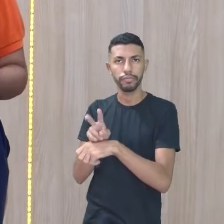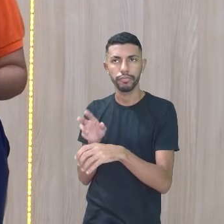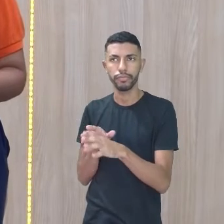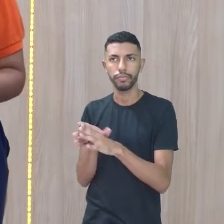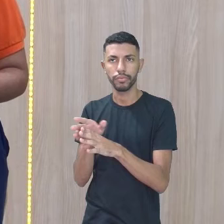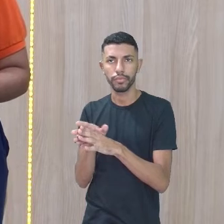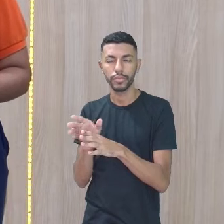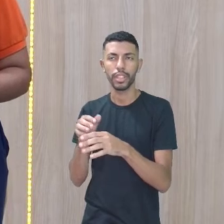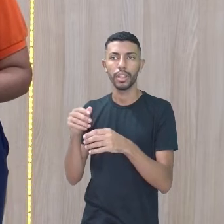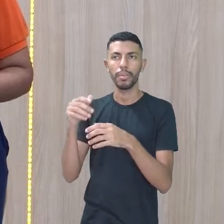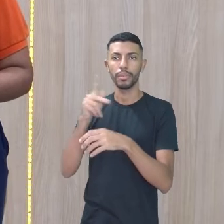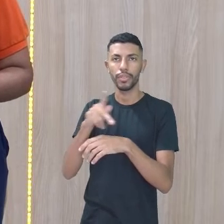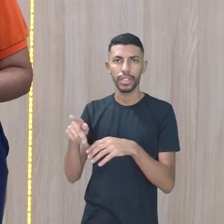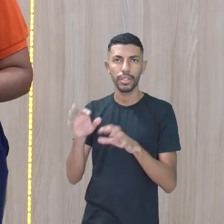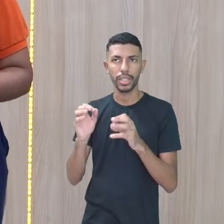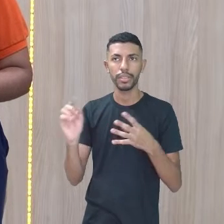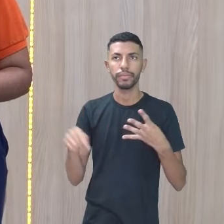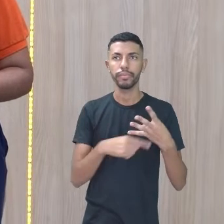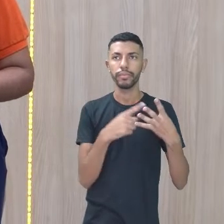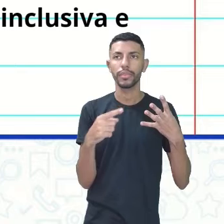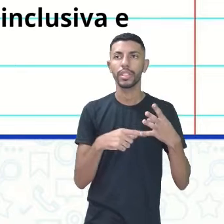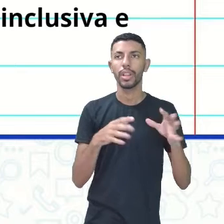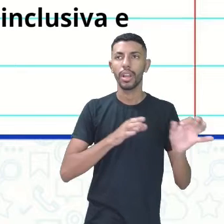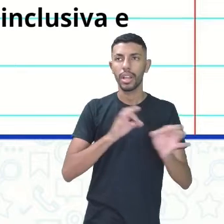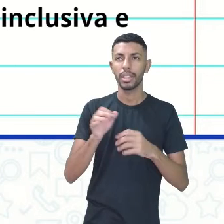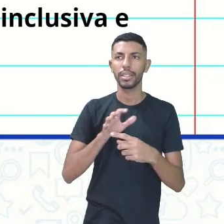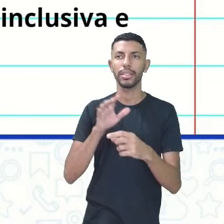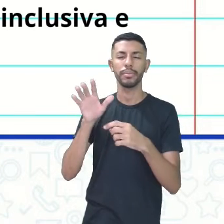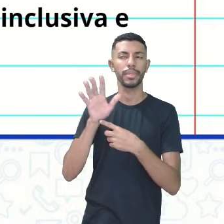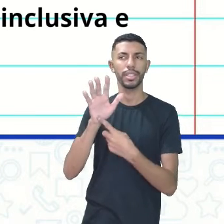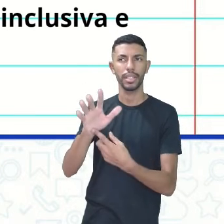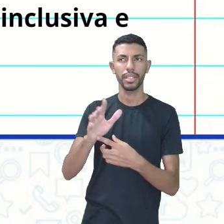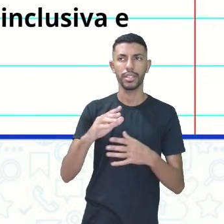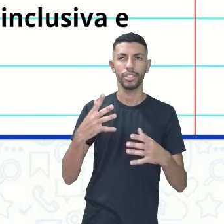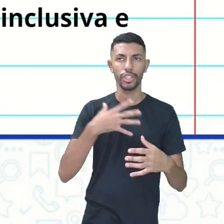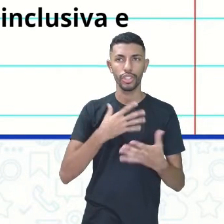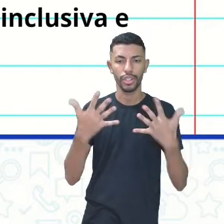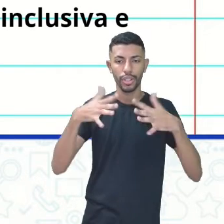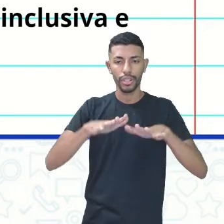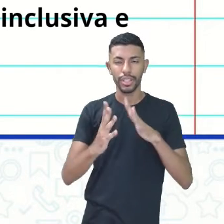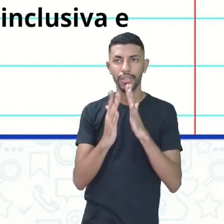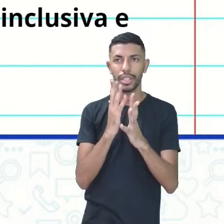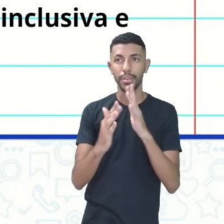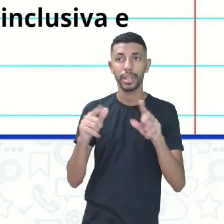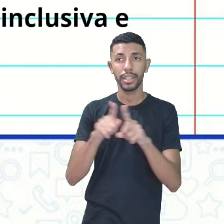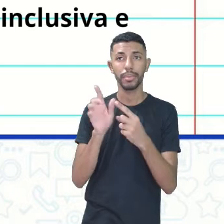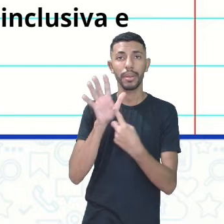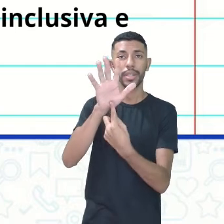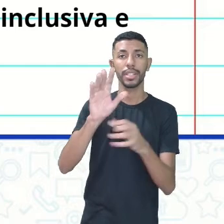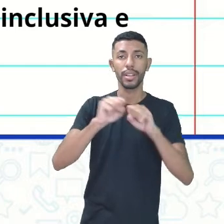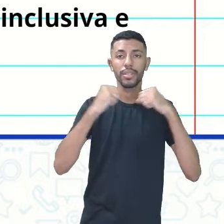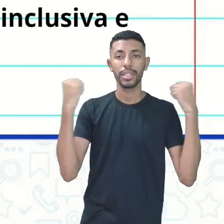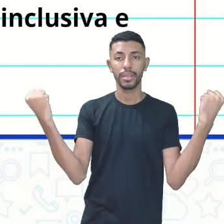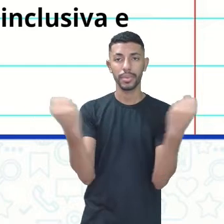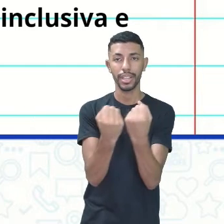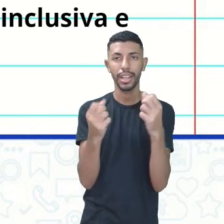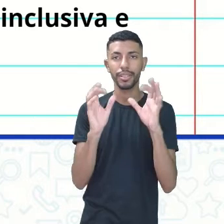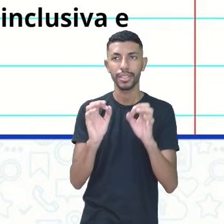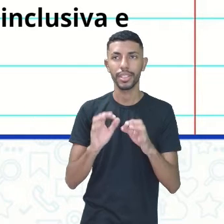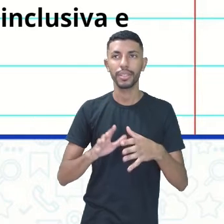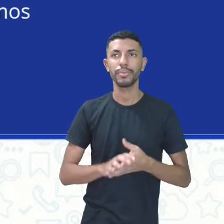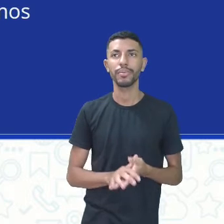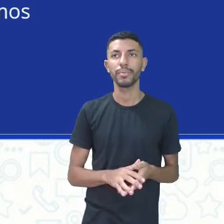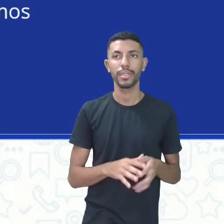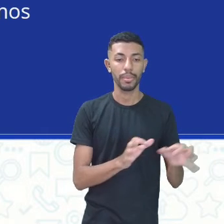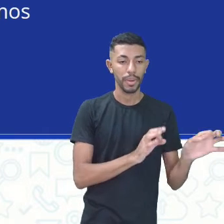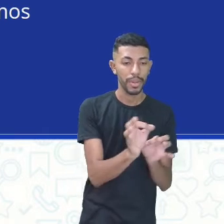professora, organização da apresentação de forma inclusiva e dinâmica e apresentar o seminário em si, ou seja, a preparação